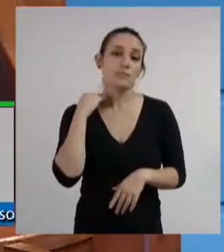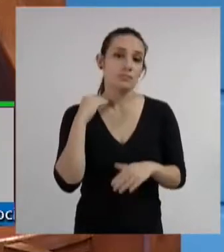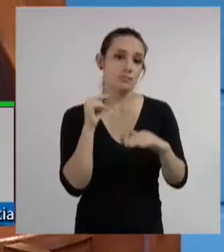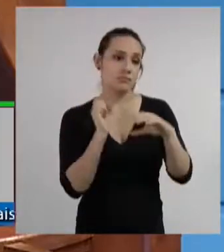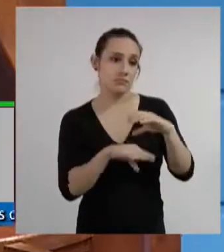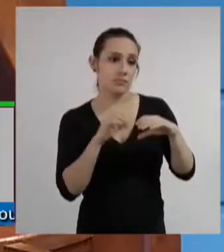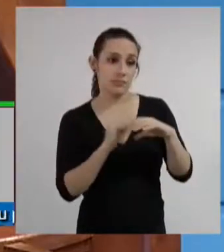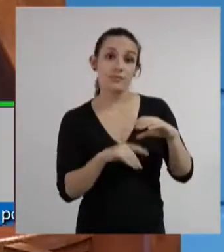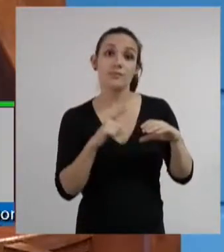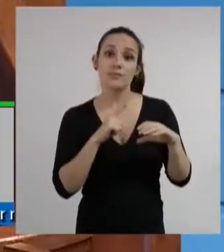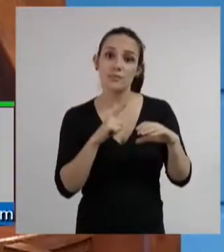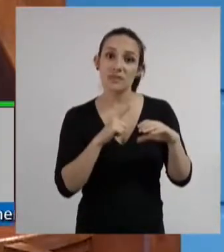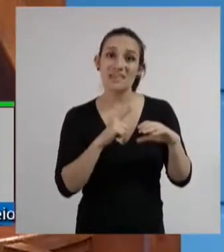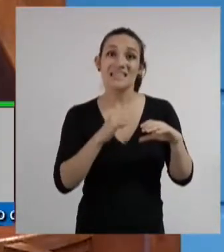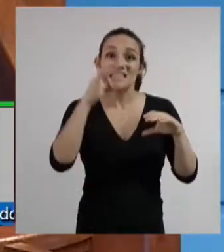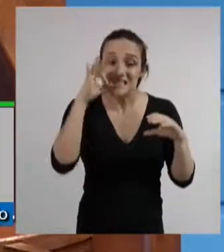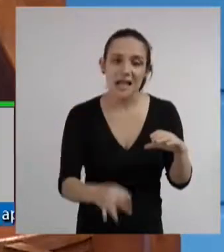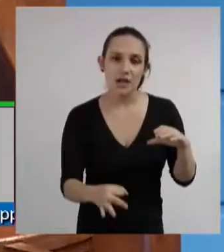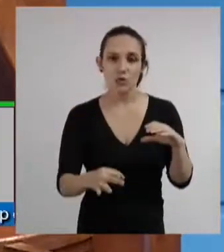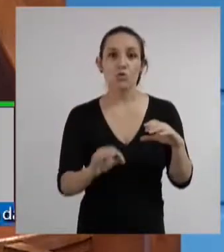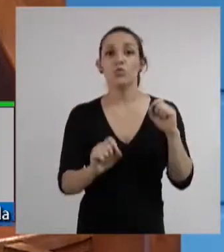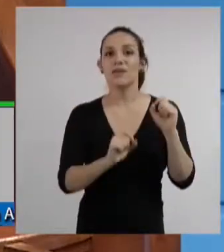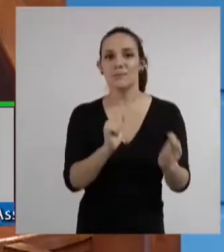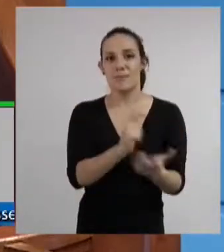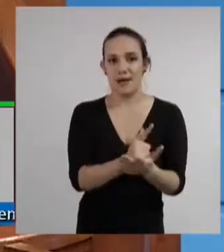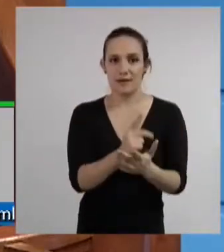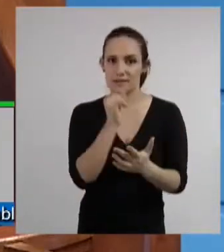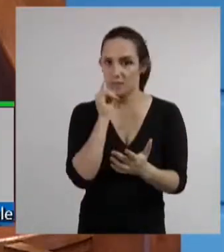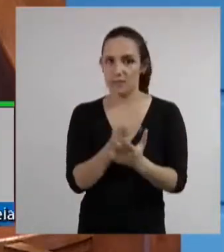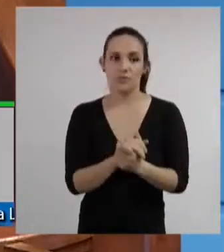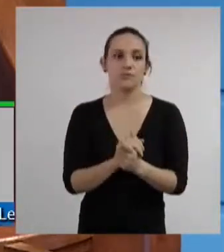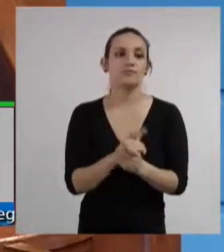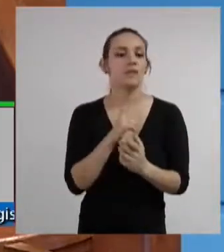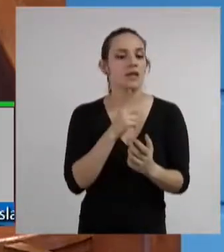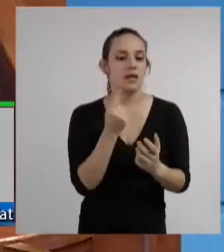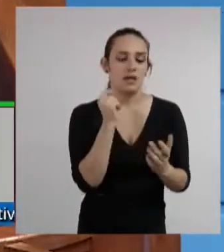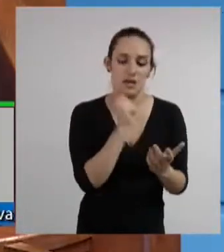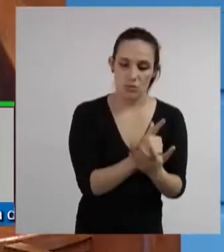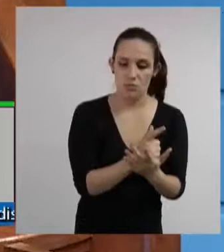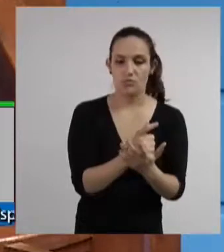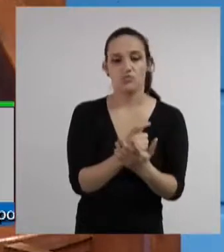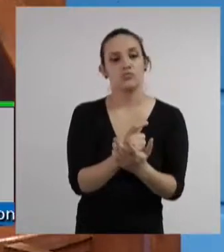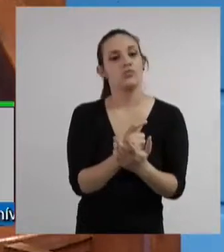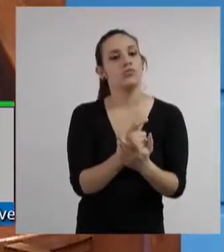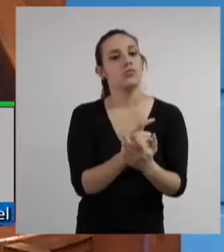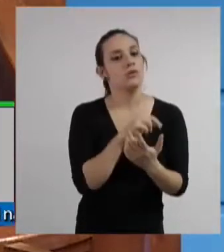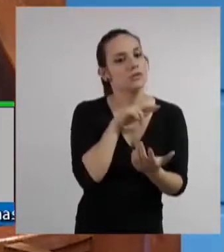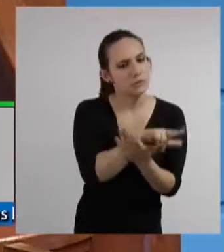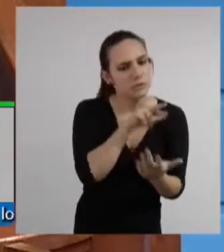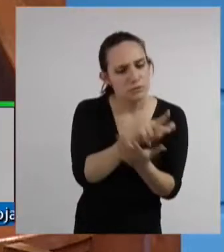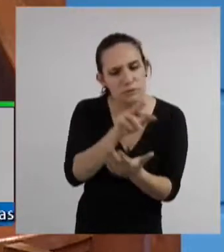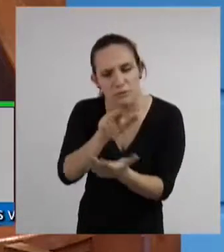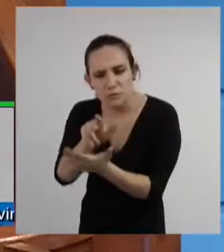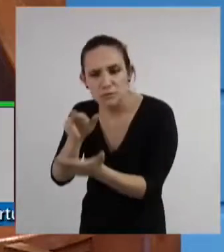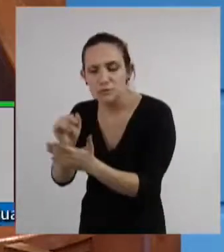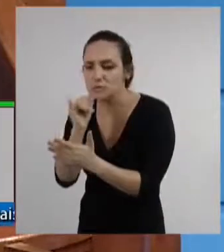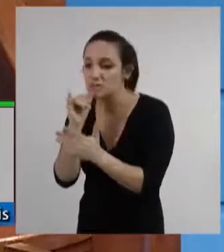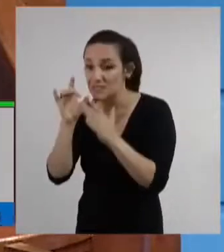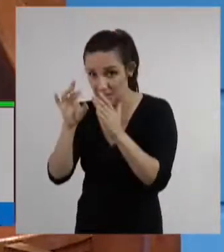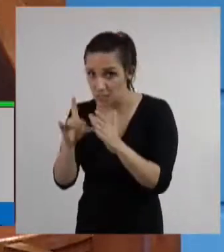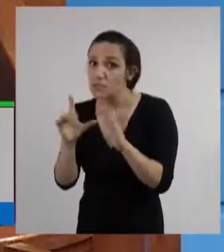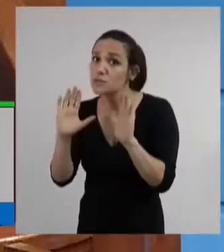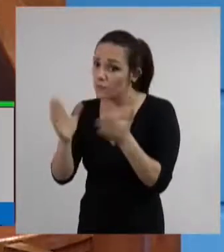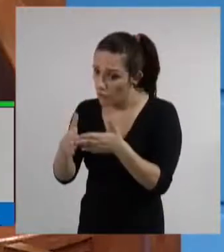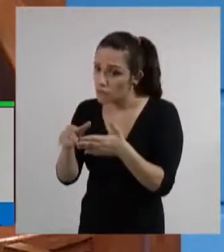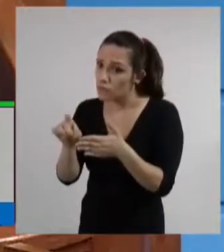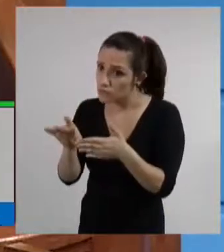aplicações específicas. E uma das situações que tem recurso para isso, nos fundos constitucionais, e particularmente aqui no Mato Grosso do